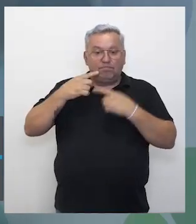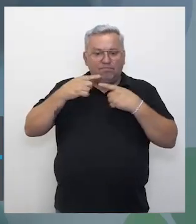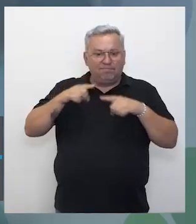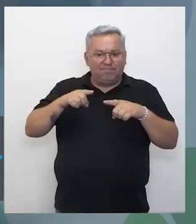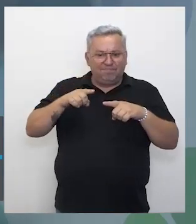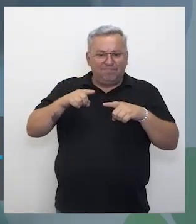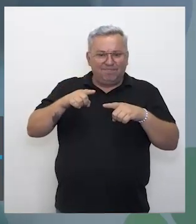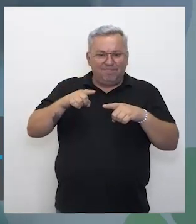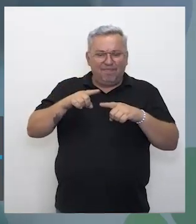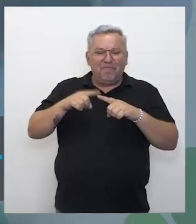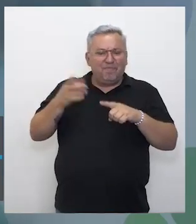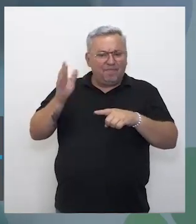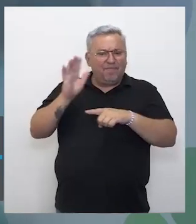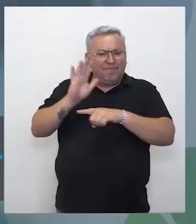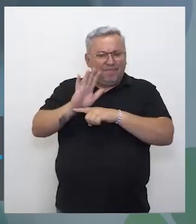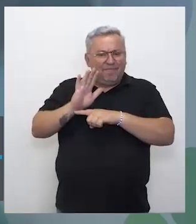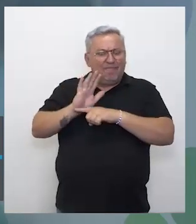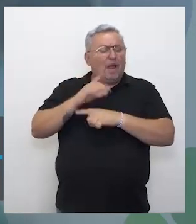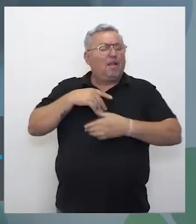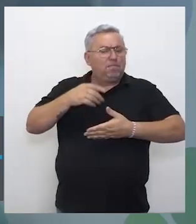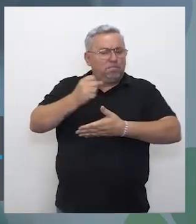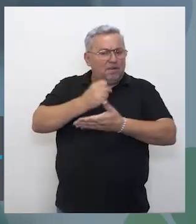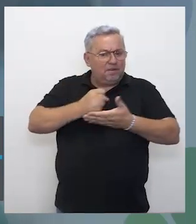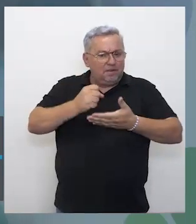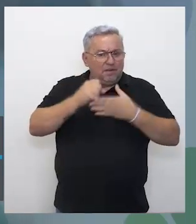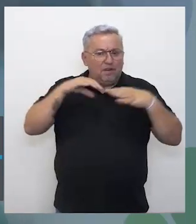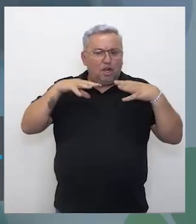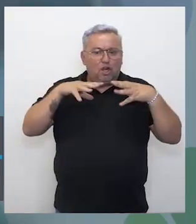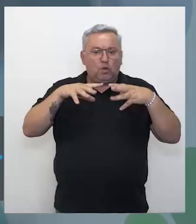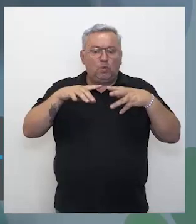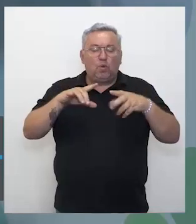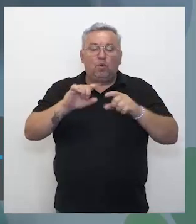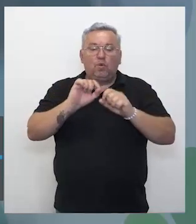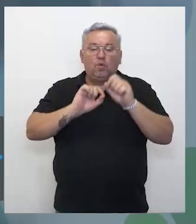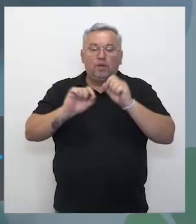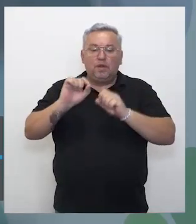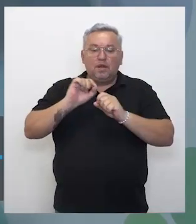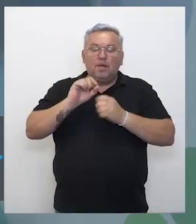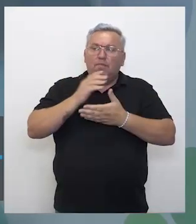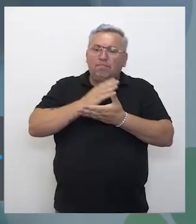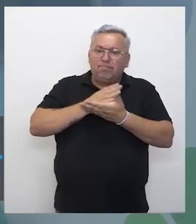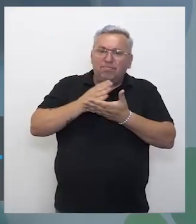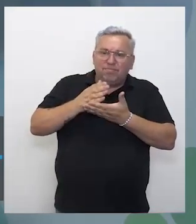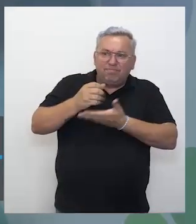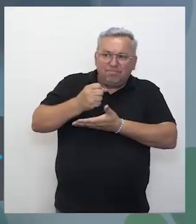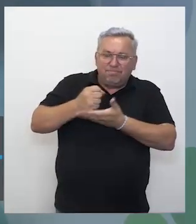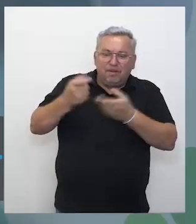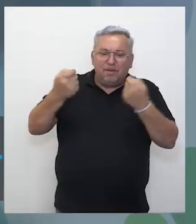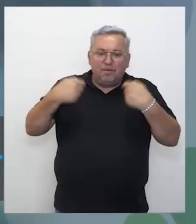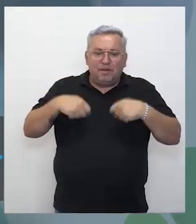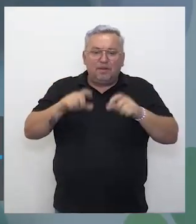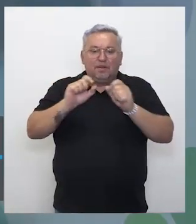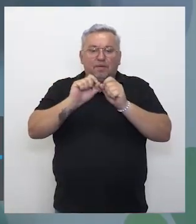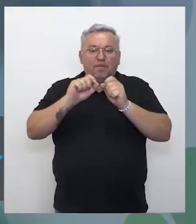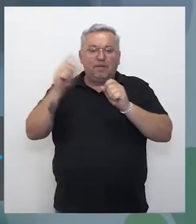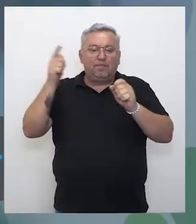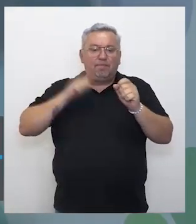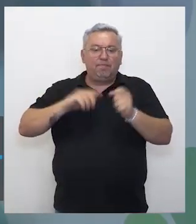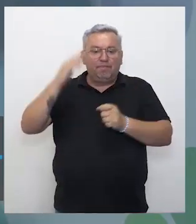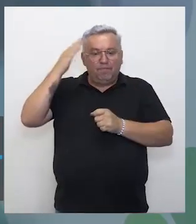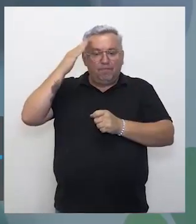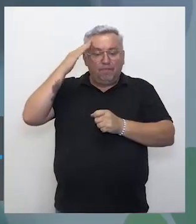Essas duas contribuições, elas fundamentam aí princípios que são necessários para a compreensão sobre